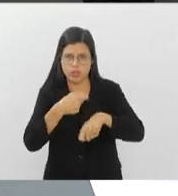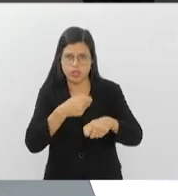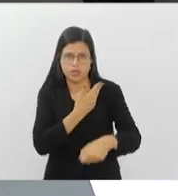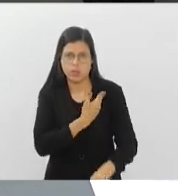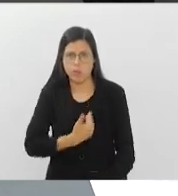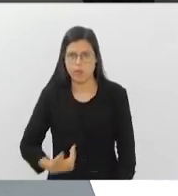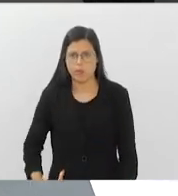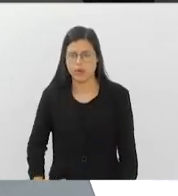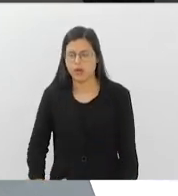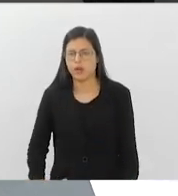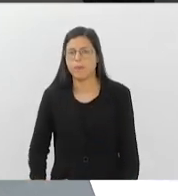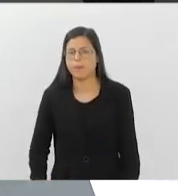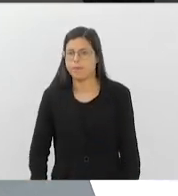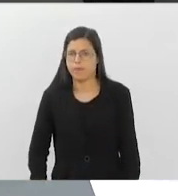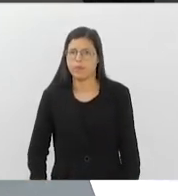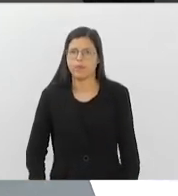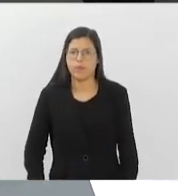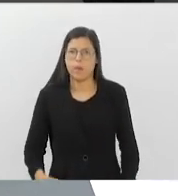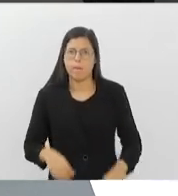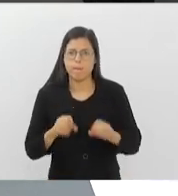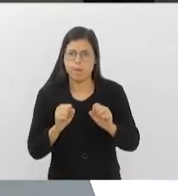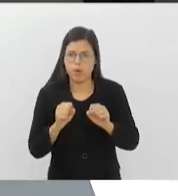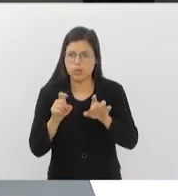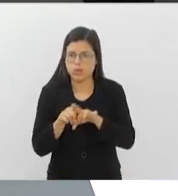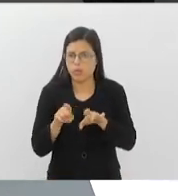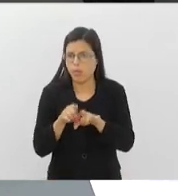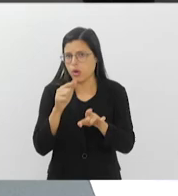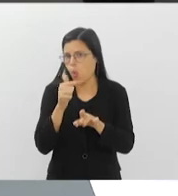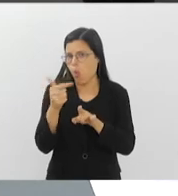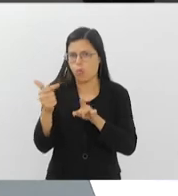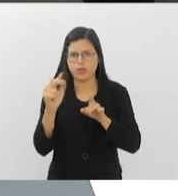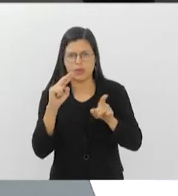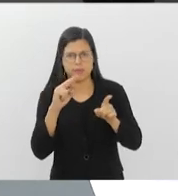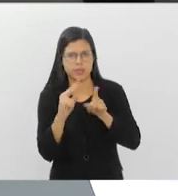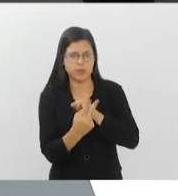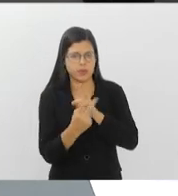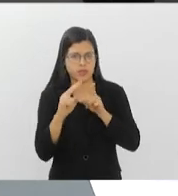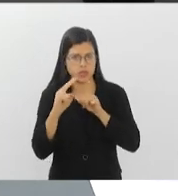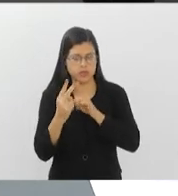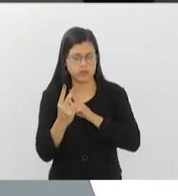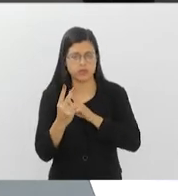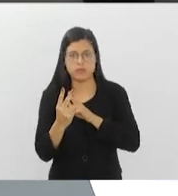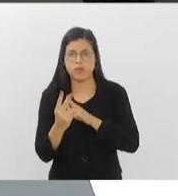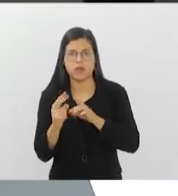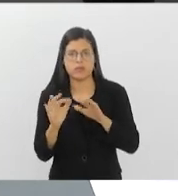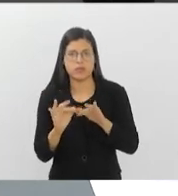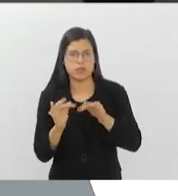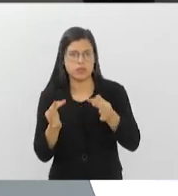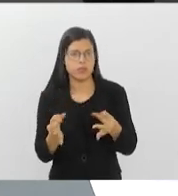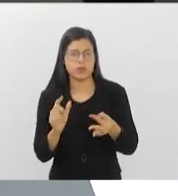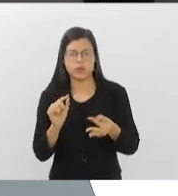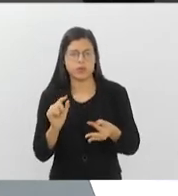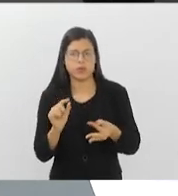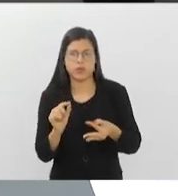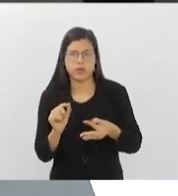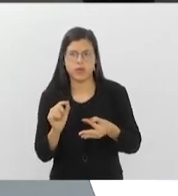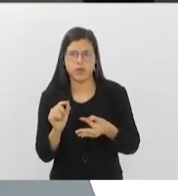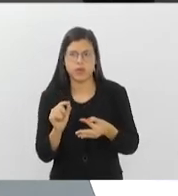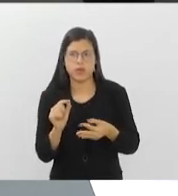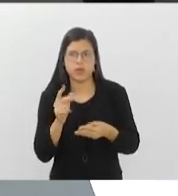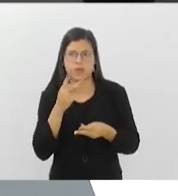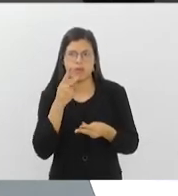pública. E podemos ter uma outra visão que simplesmente está dizendo para entrar